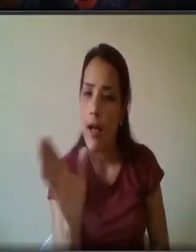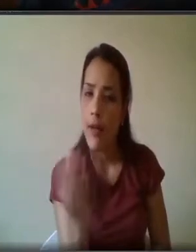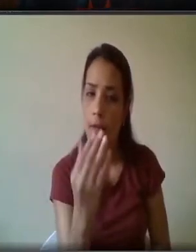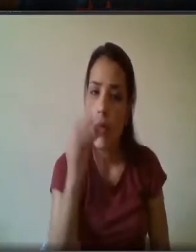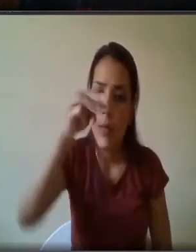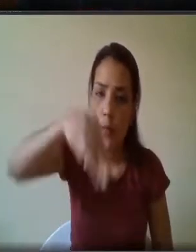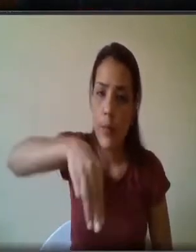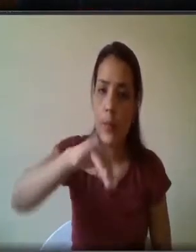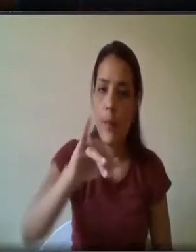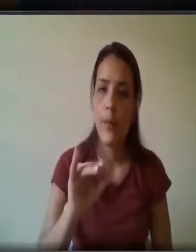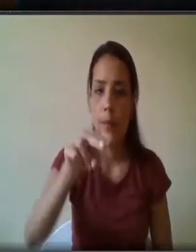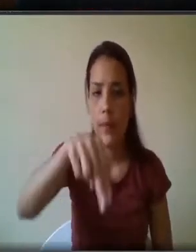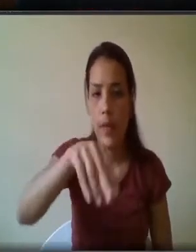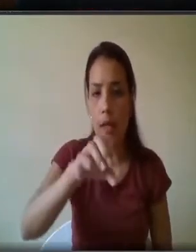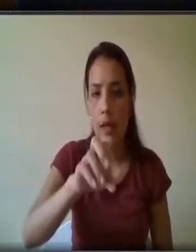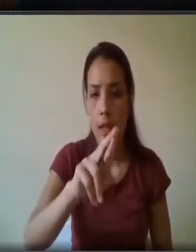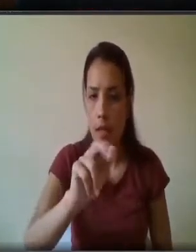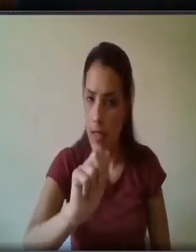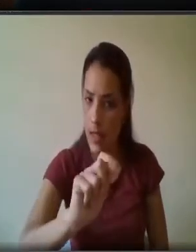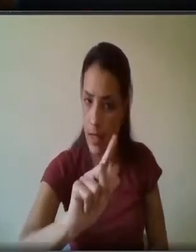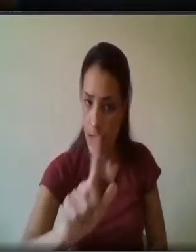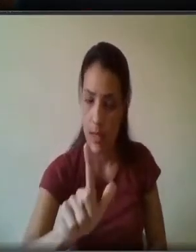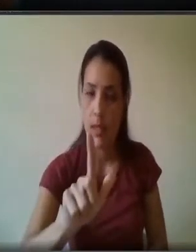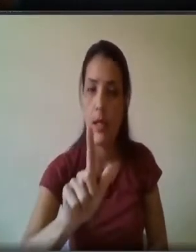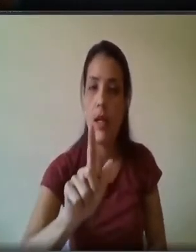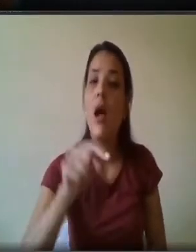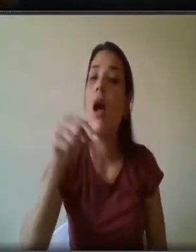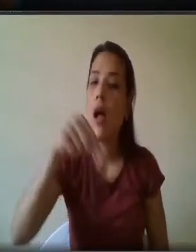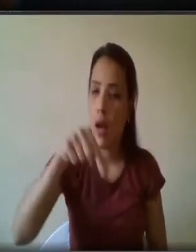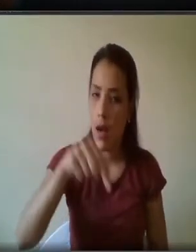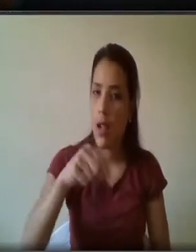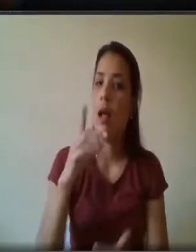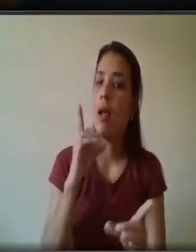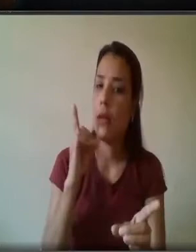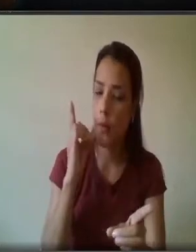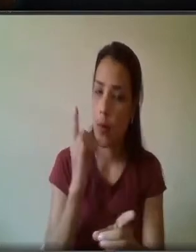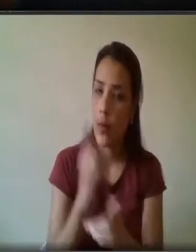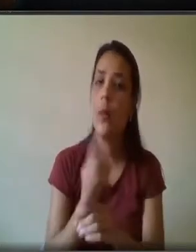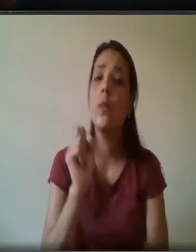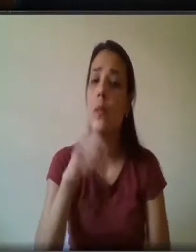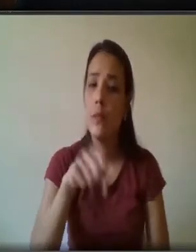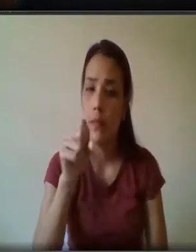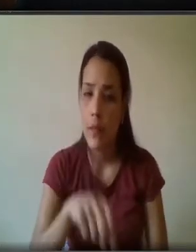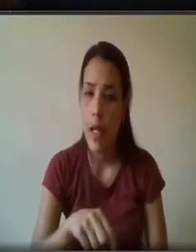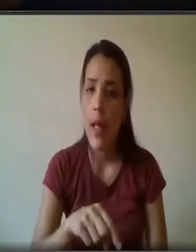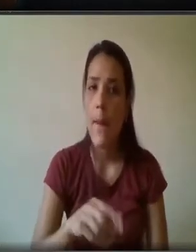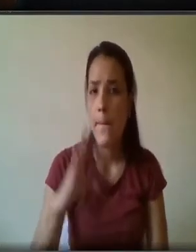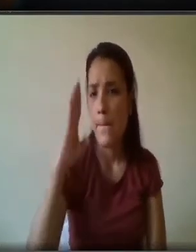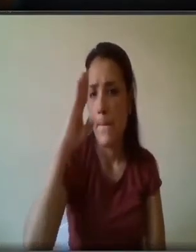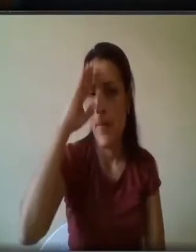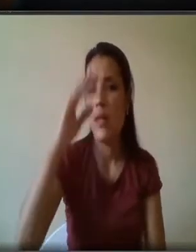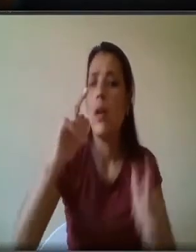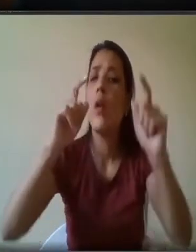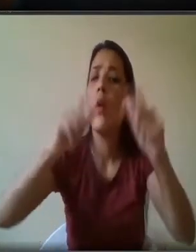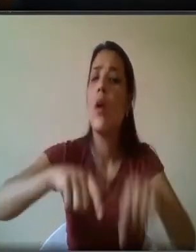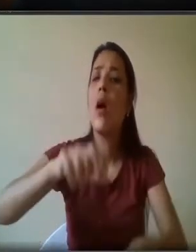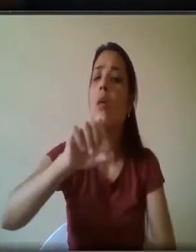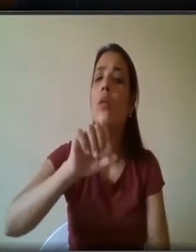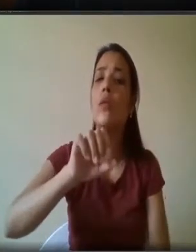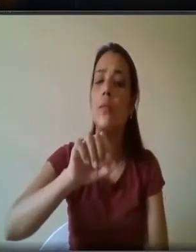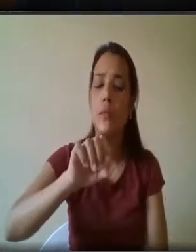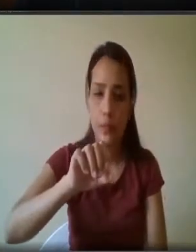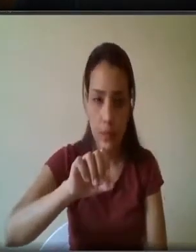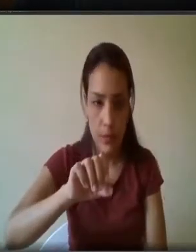carvão mineral em bacias sedimentares. Aqui no Brasil, em particular na região sul, tá? É onde você